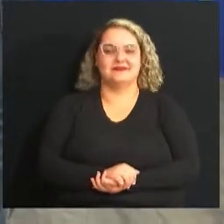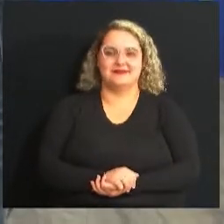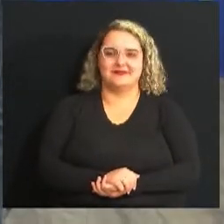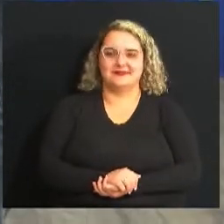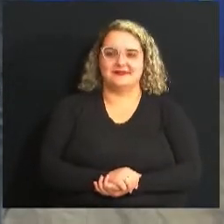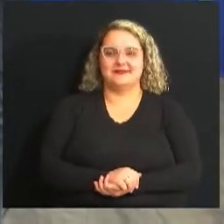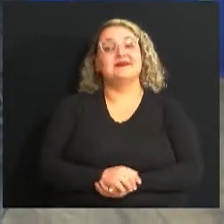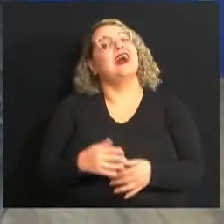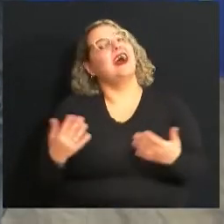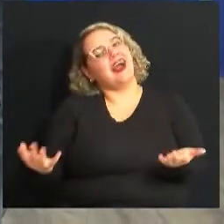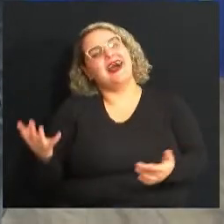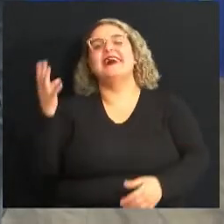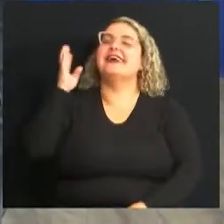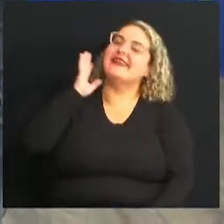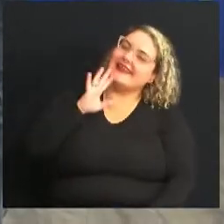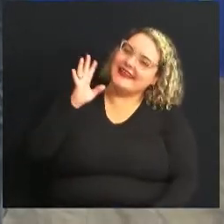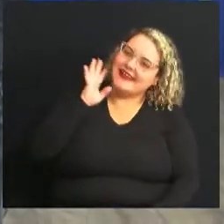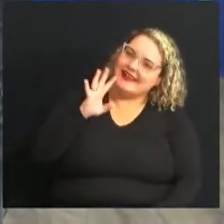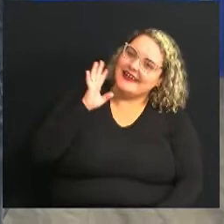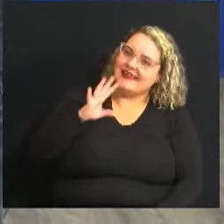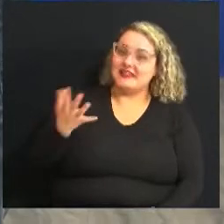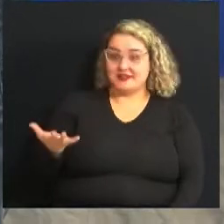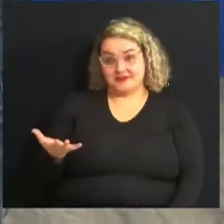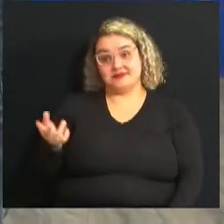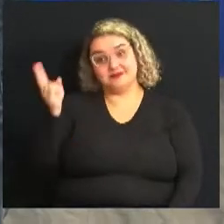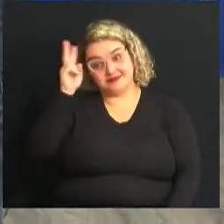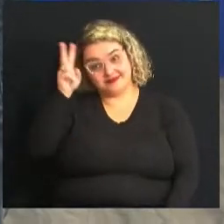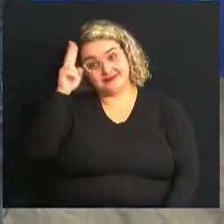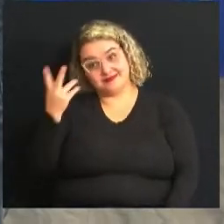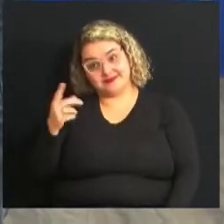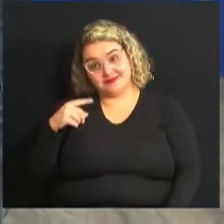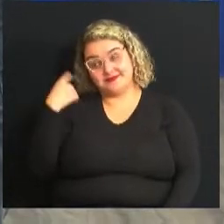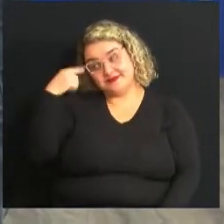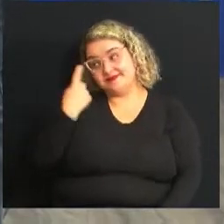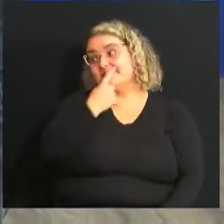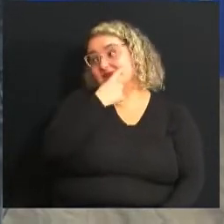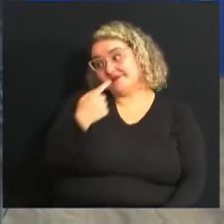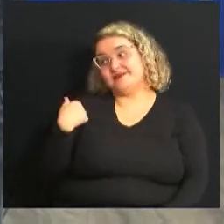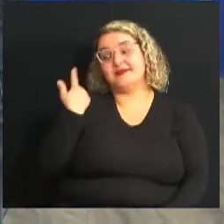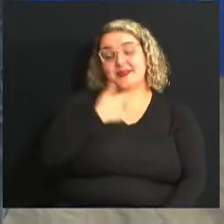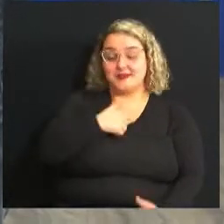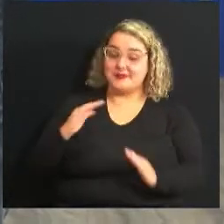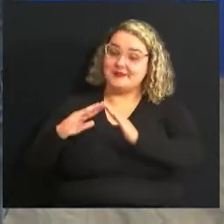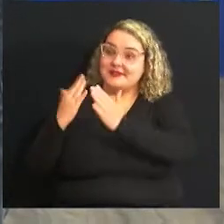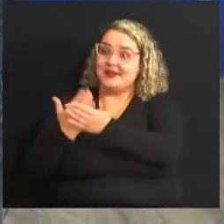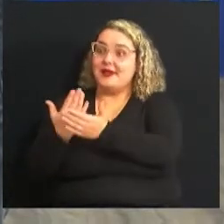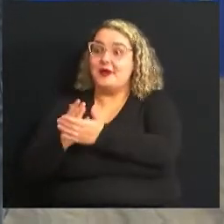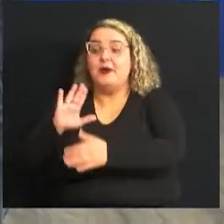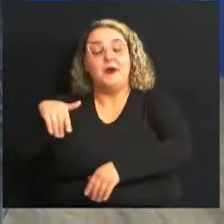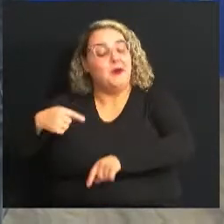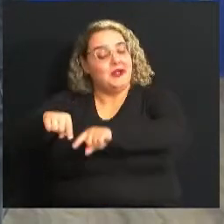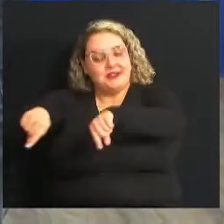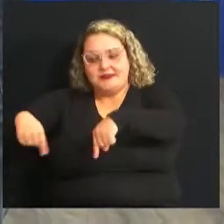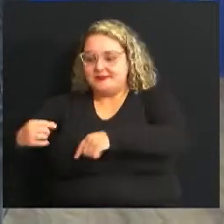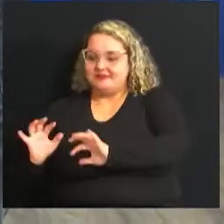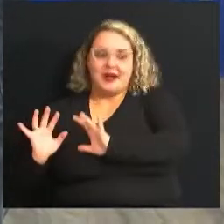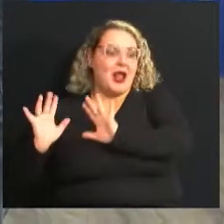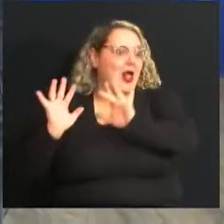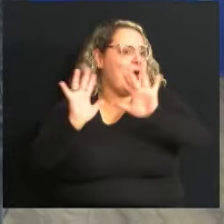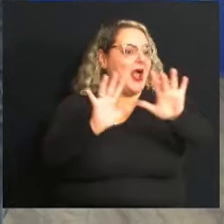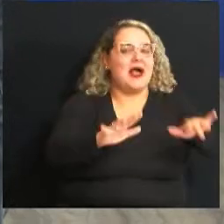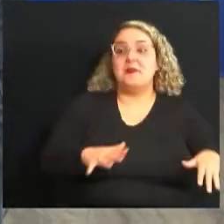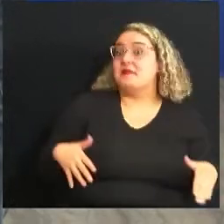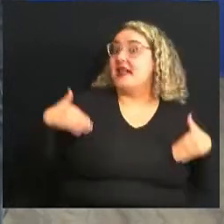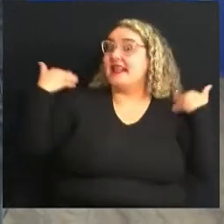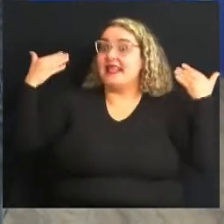Ah, muito bacana. E a gente relembra, né, Mirna, nossa época de escola, quando saía da sala de aula também era sempre uma